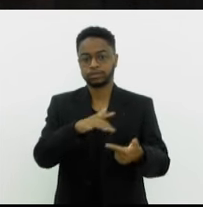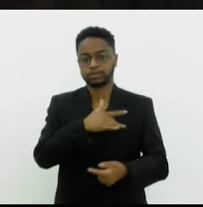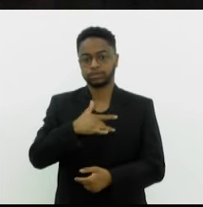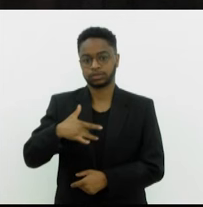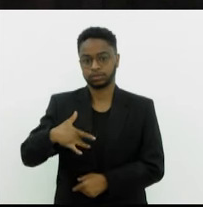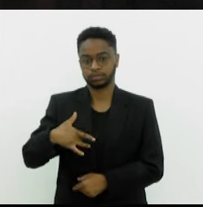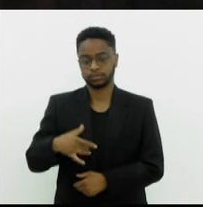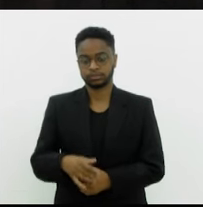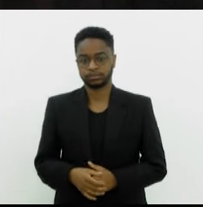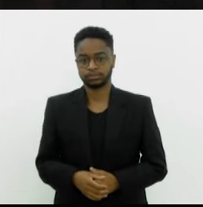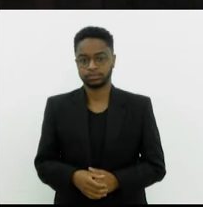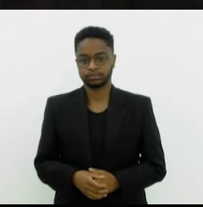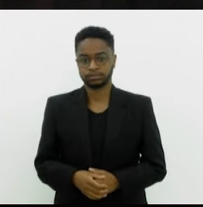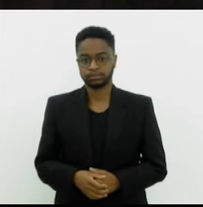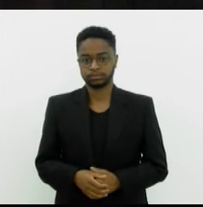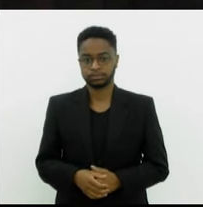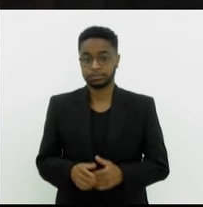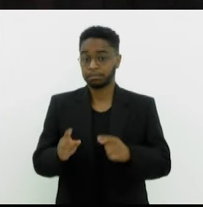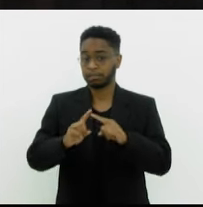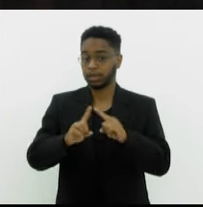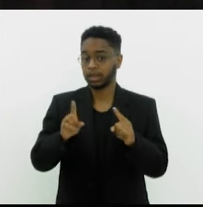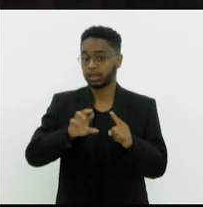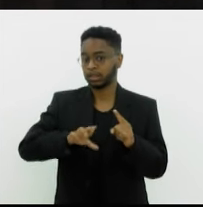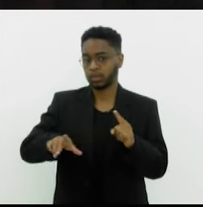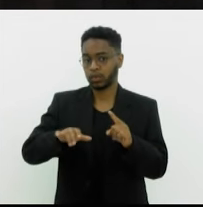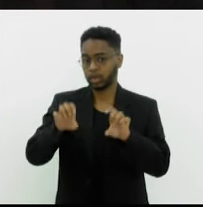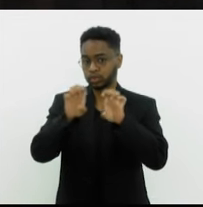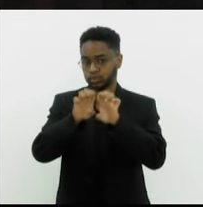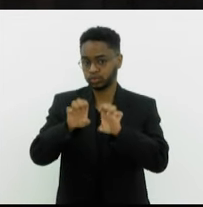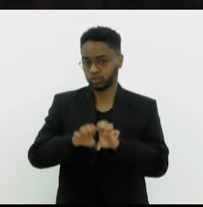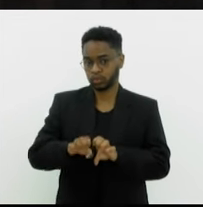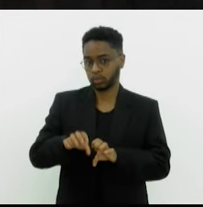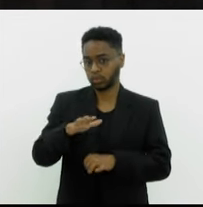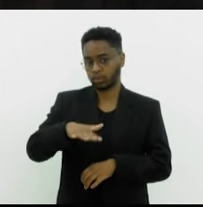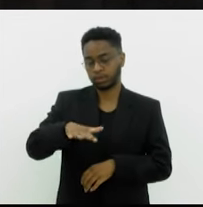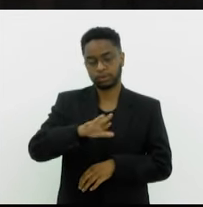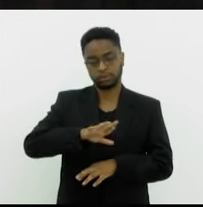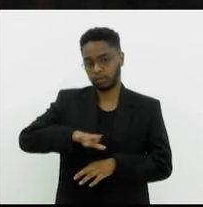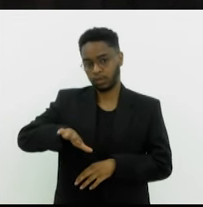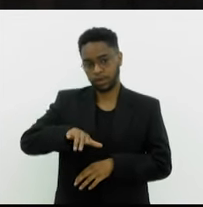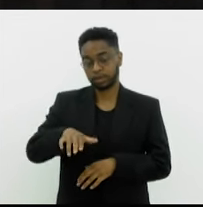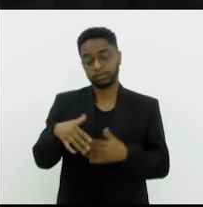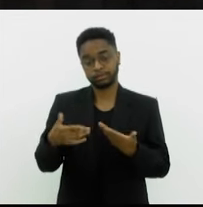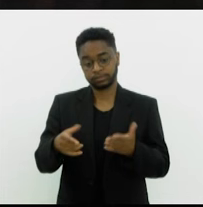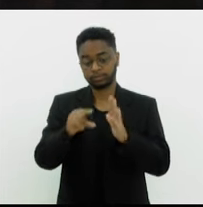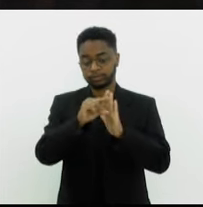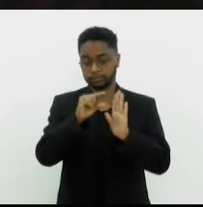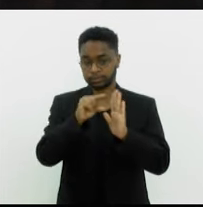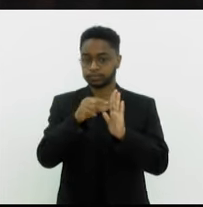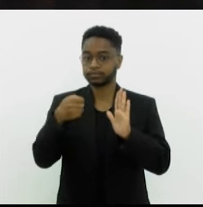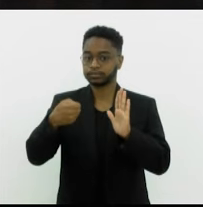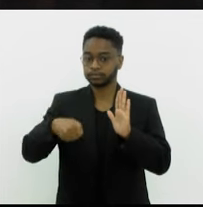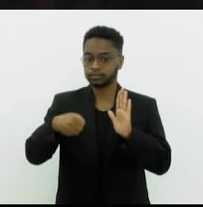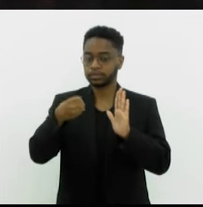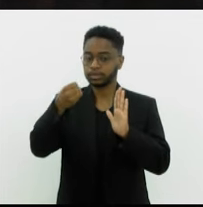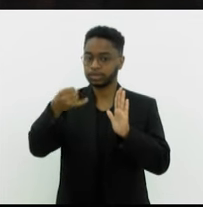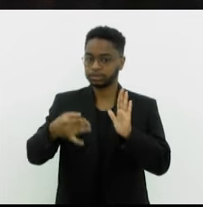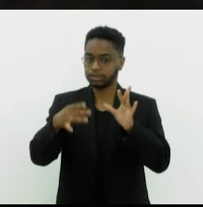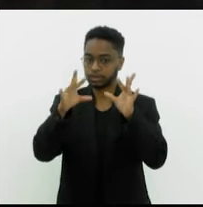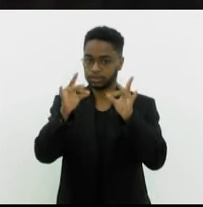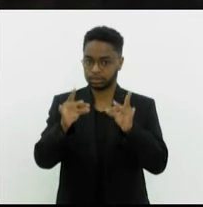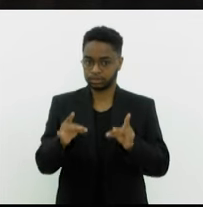saúde. Não é infraestrutura somente, como está dizendo a ementa. Então, tem que esclarecer a